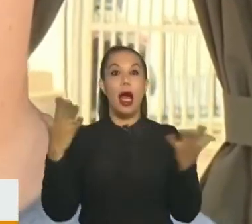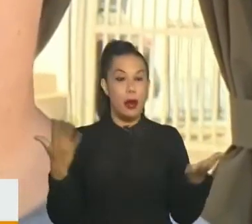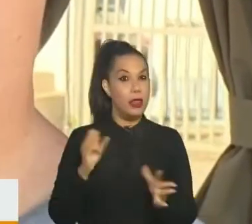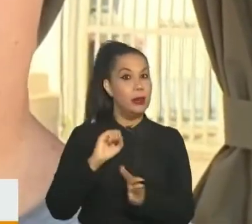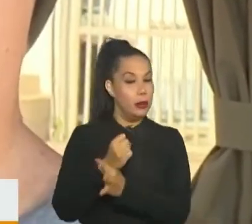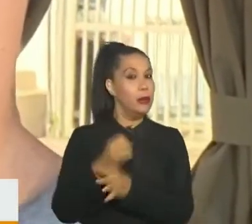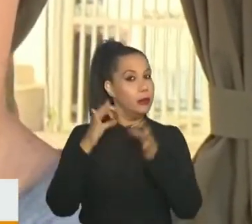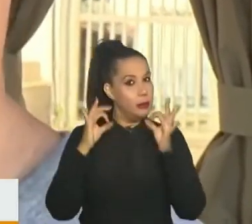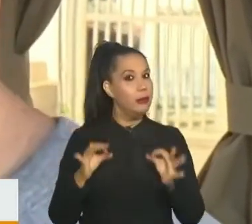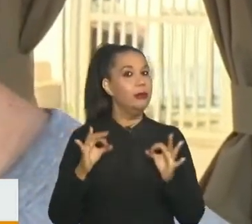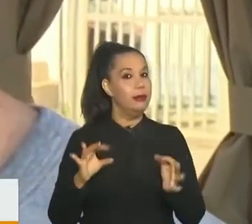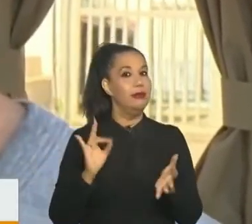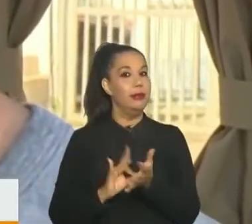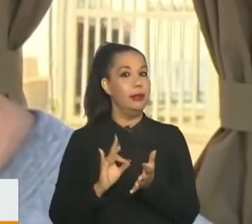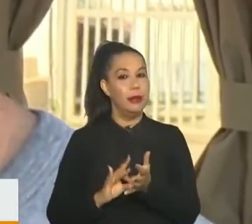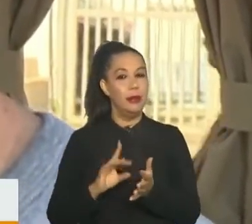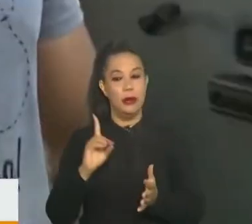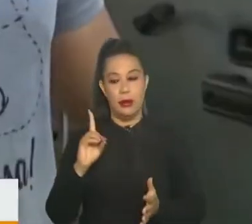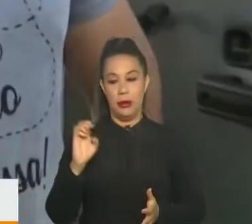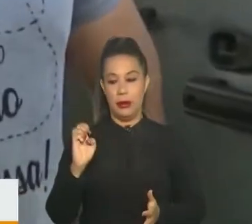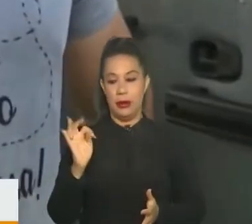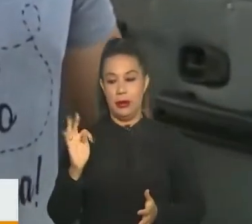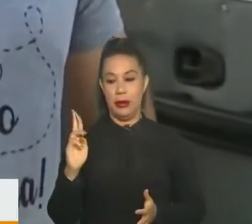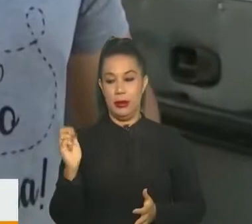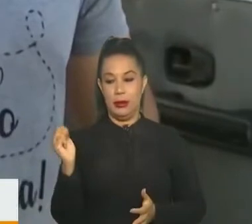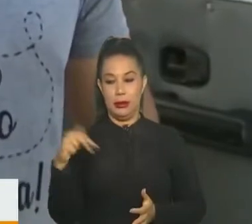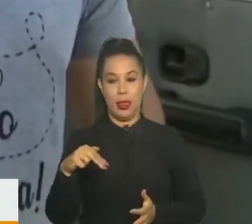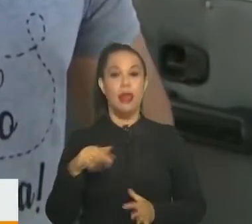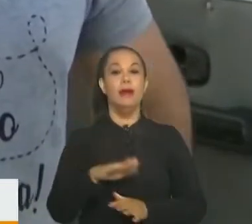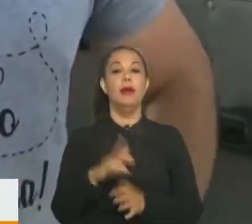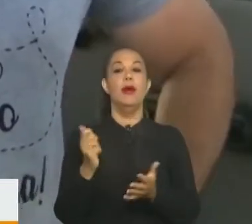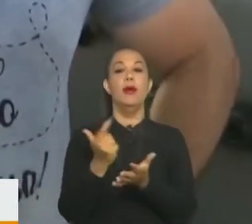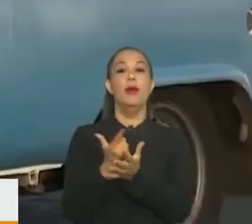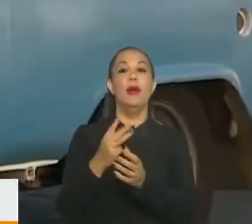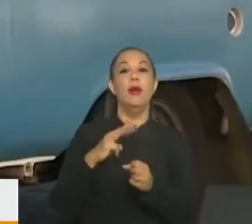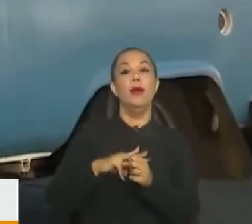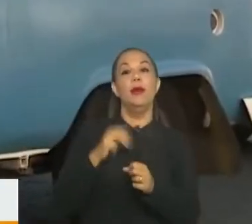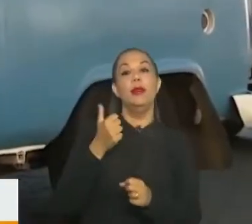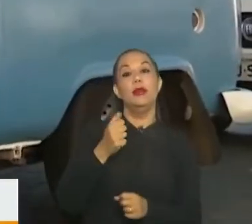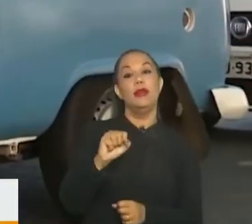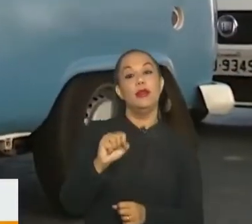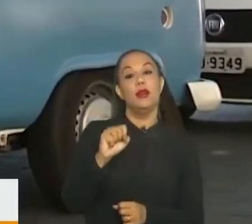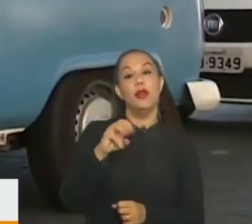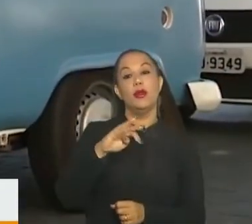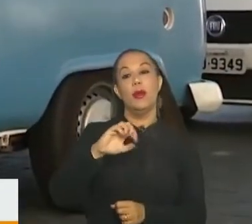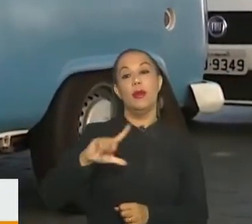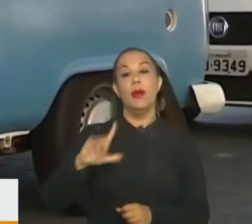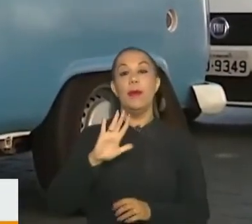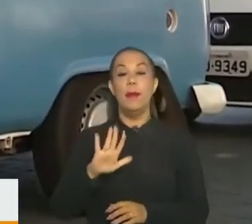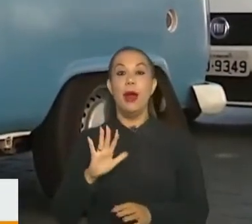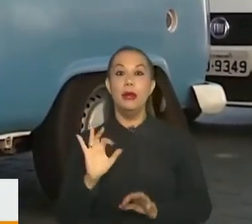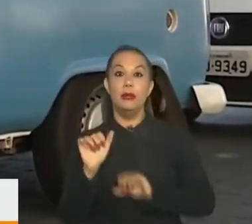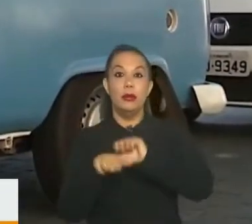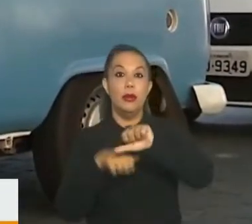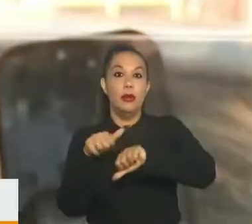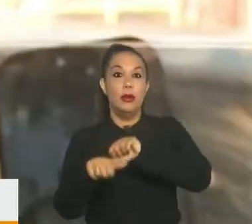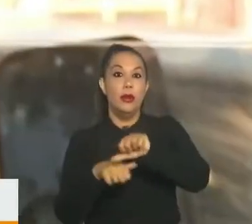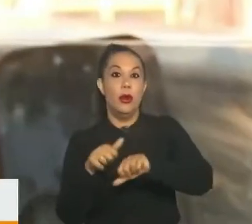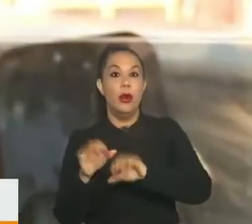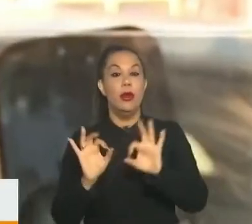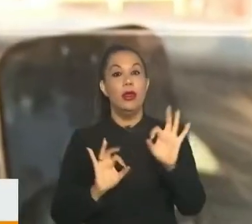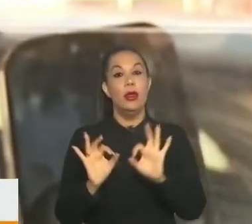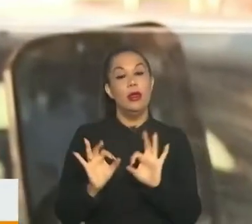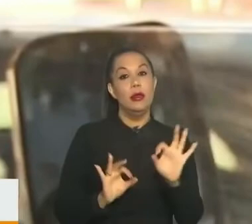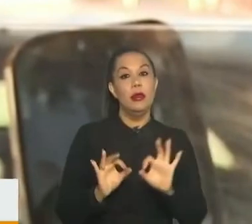mais uma questão de segurança que o Detran faz isso. Eles compraram a Kombi por R$18 mil e para equipar tiveram que